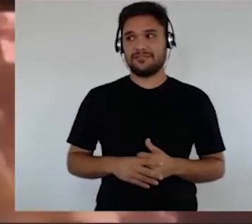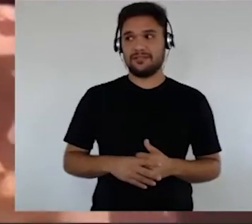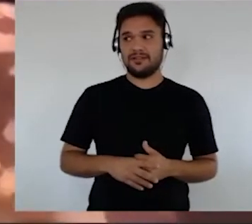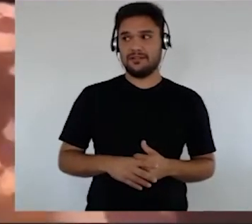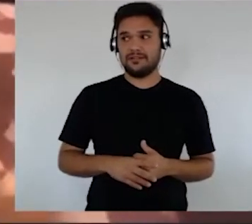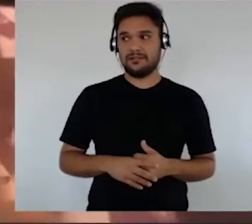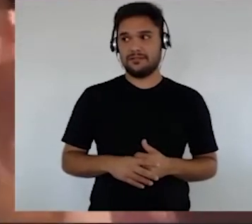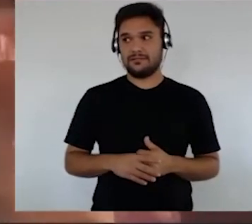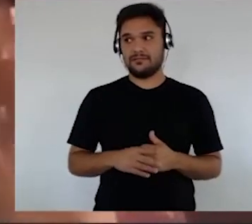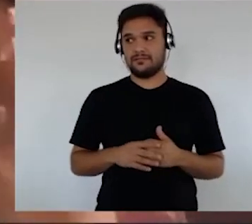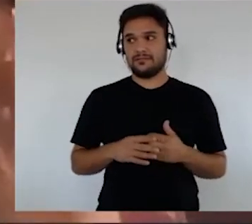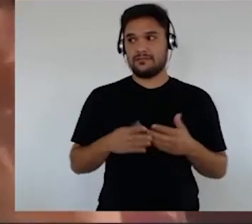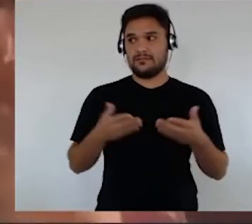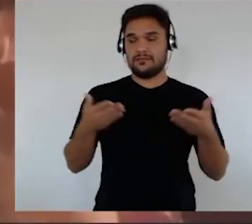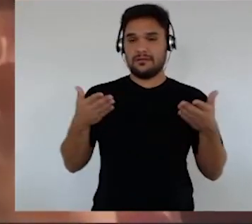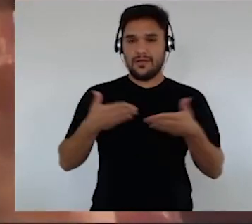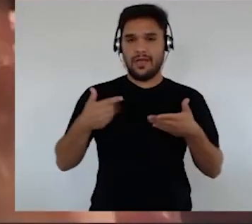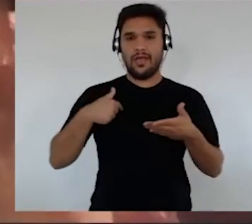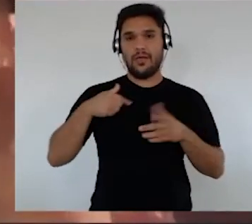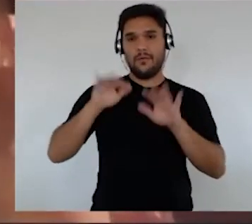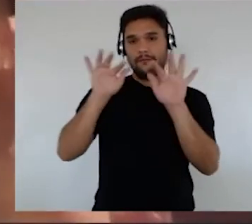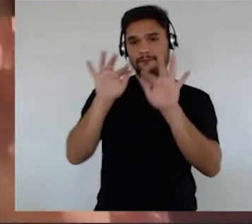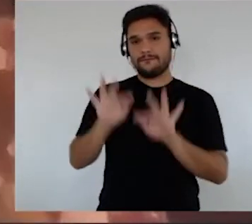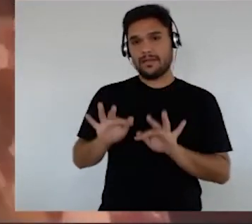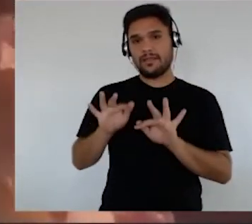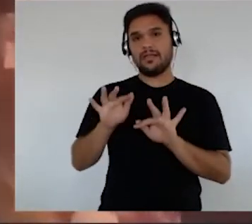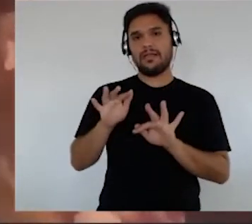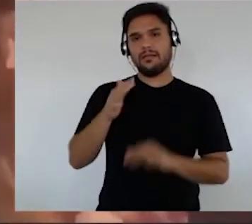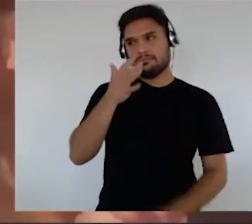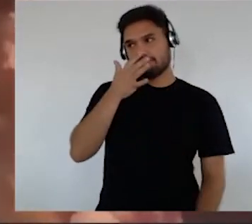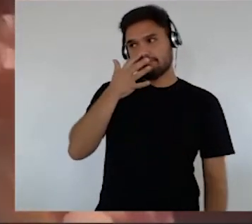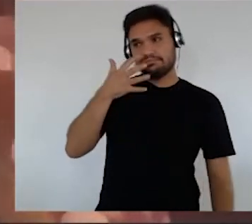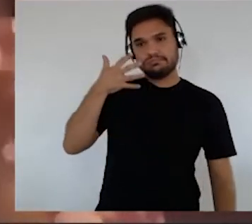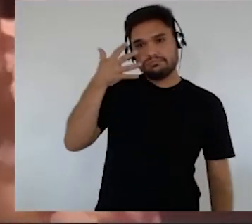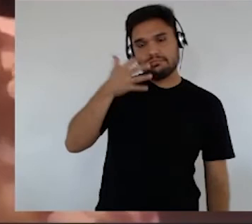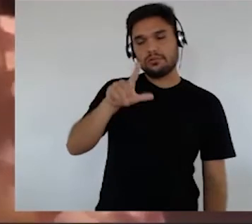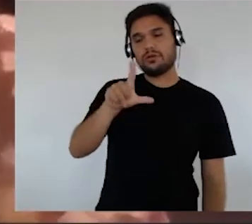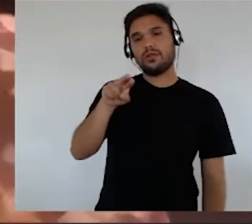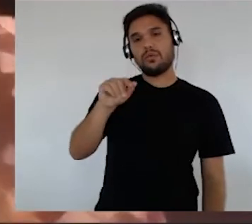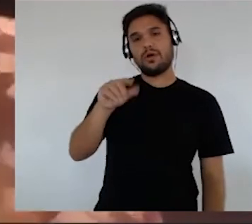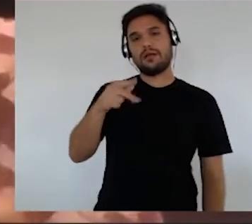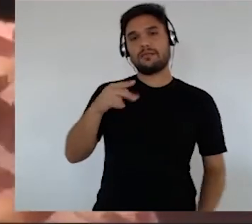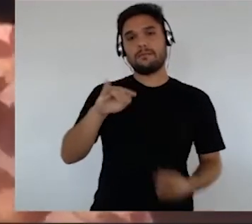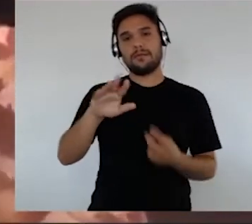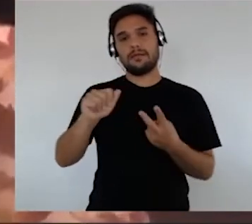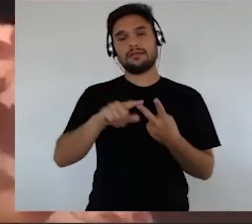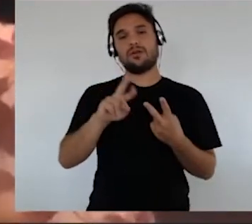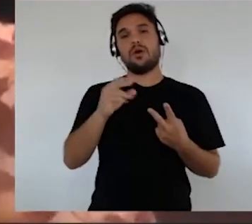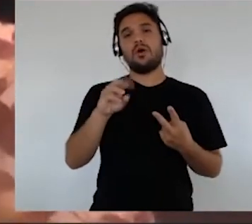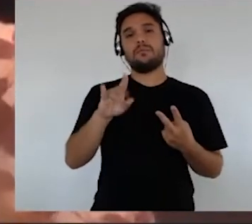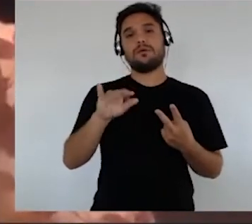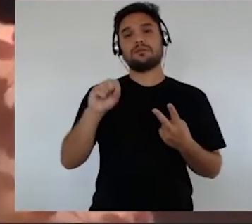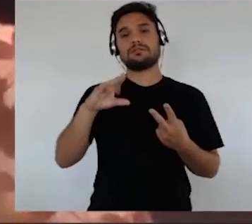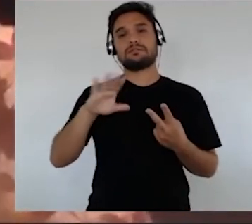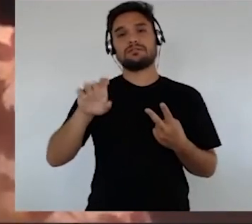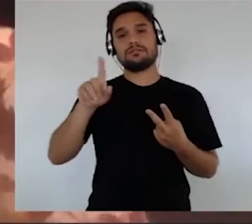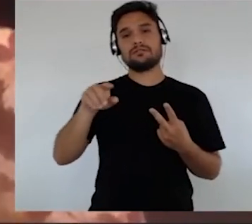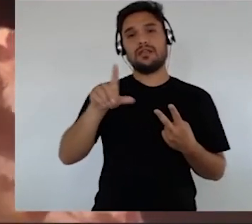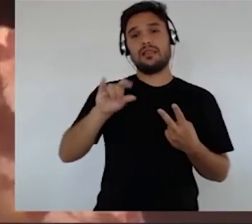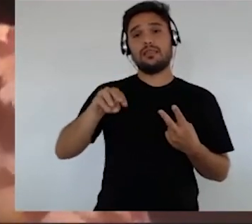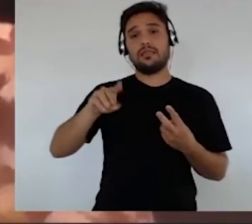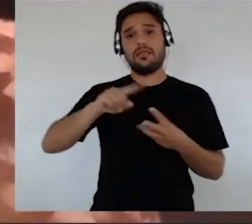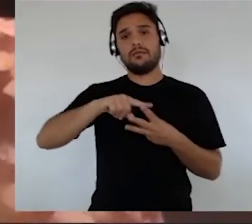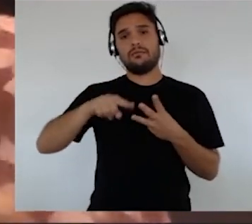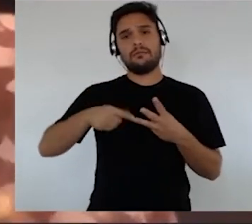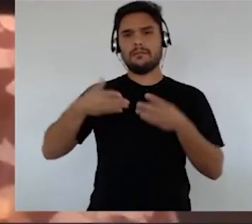Estou bastante feliz de ter podido ouvir doutora Luanda Pires, doutora Robionce Lima, está participando de um